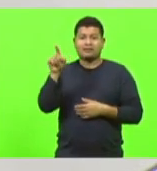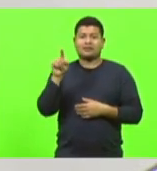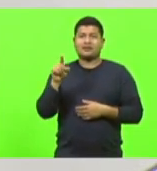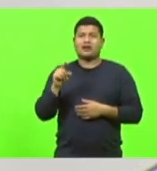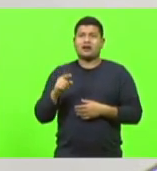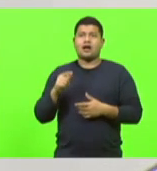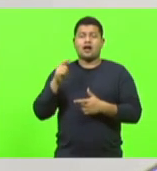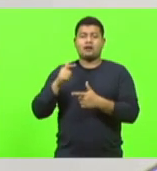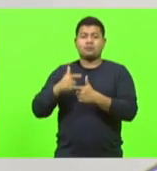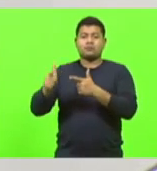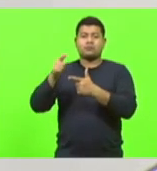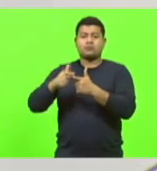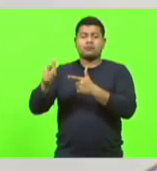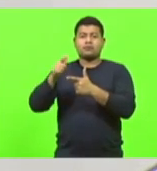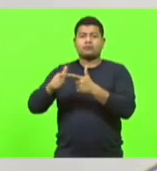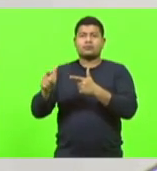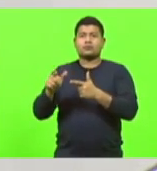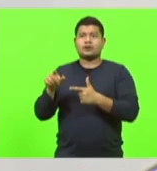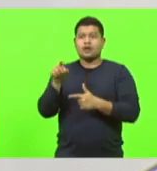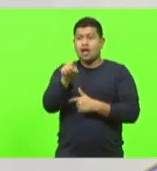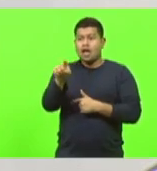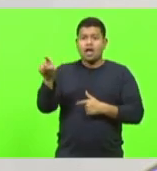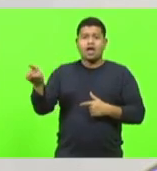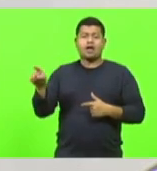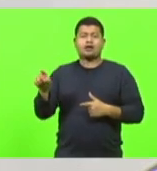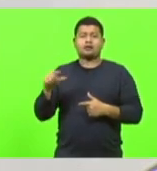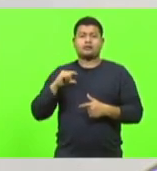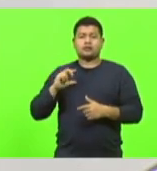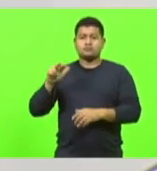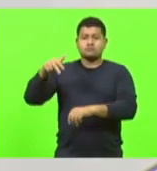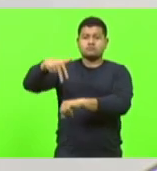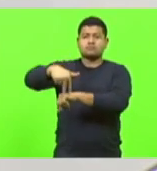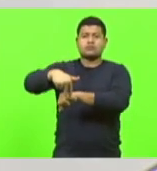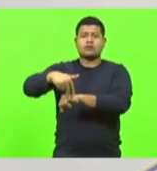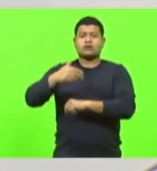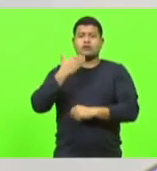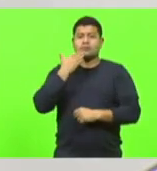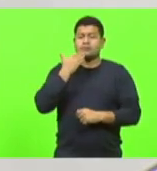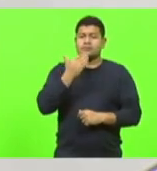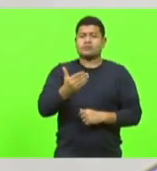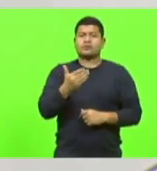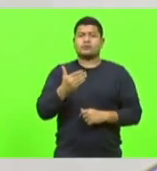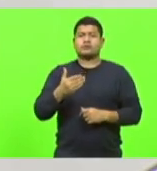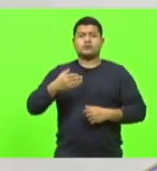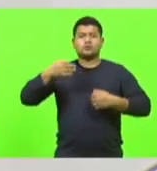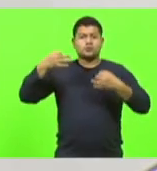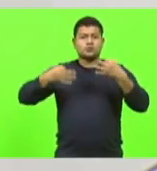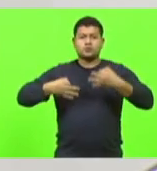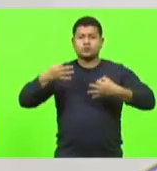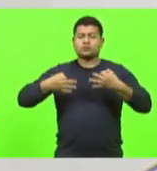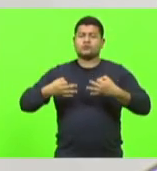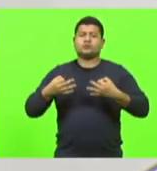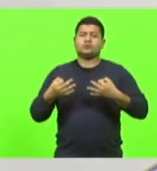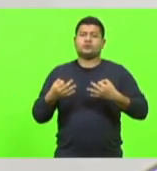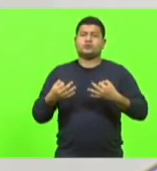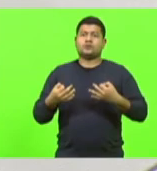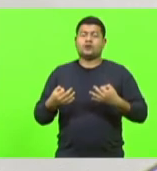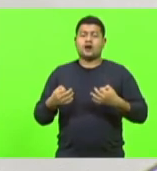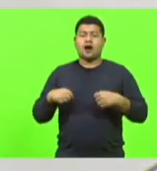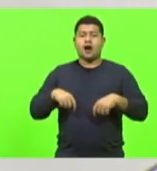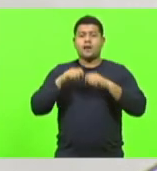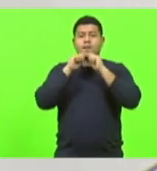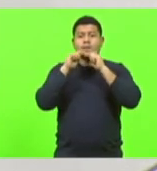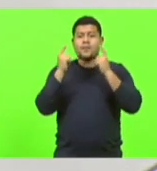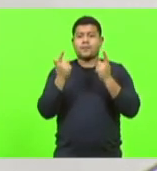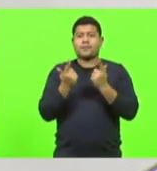eles questão ali tá pedindo por justiça para Assembleia